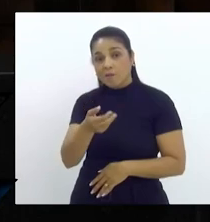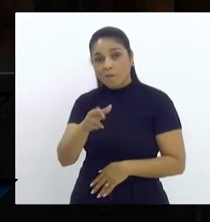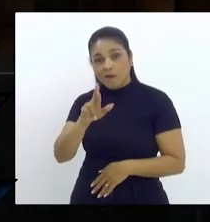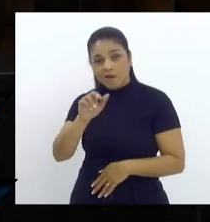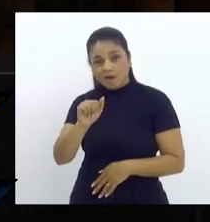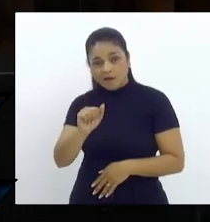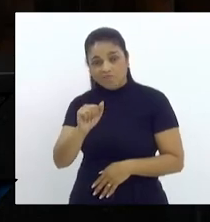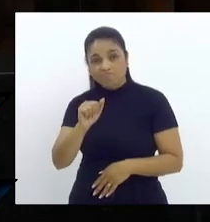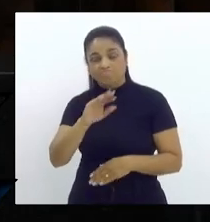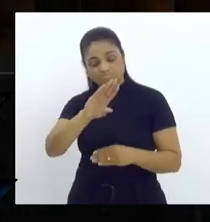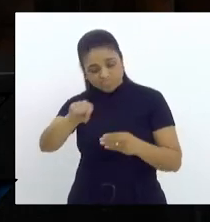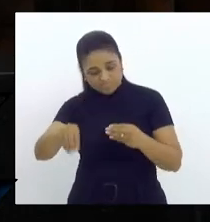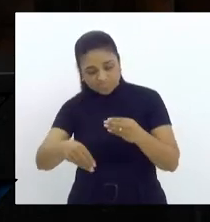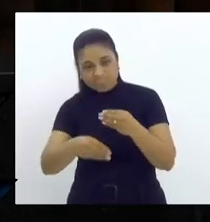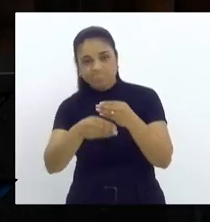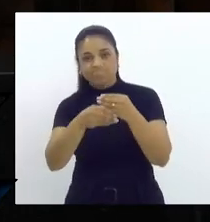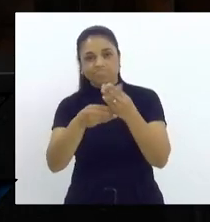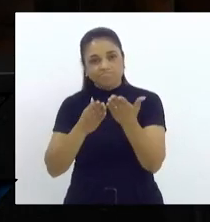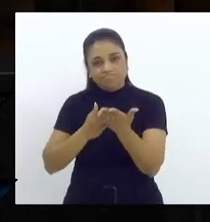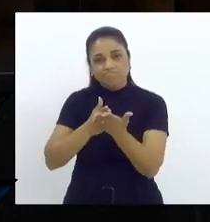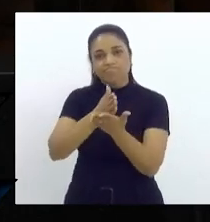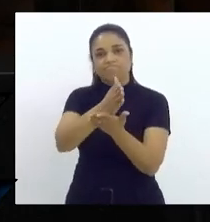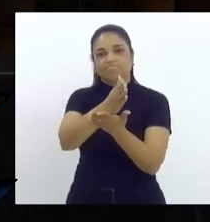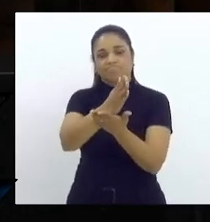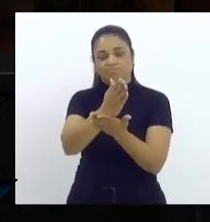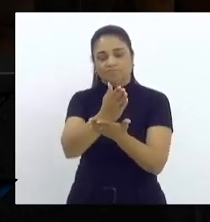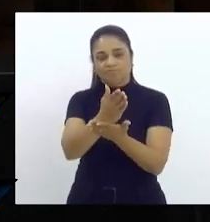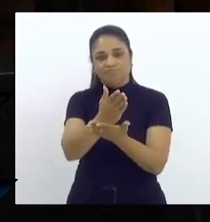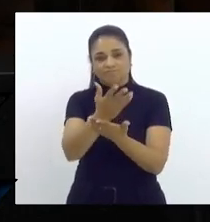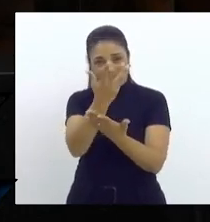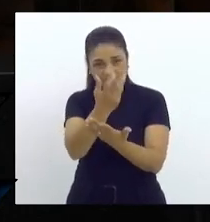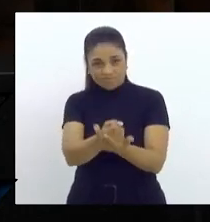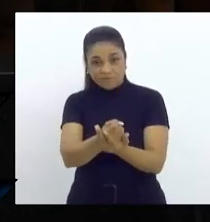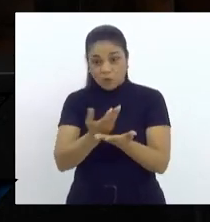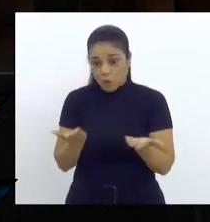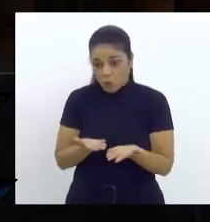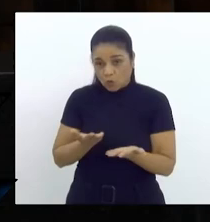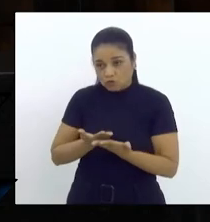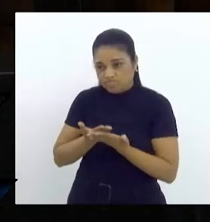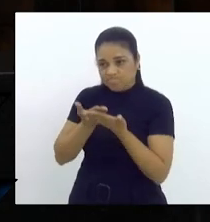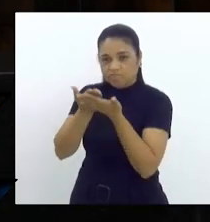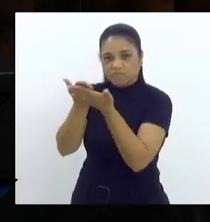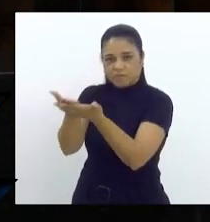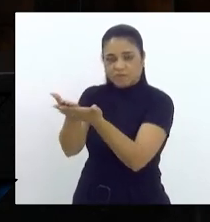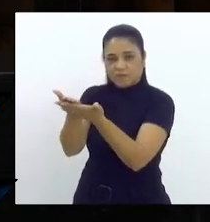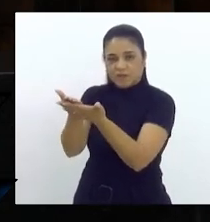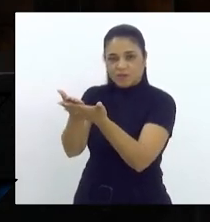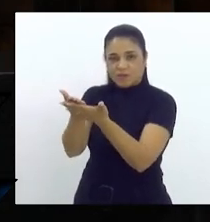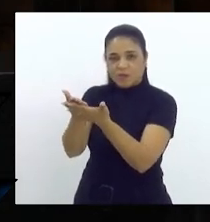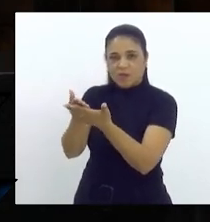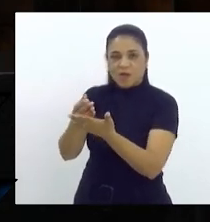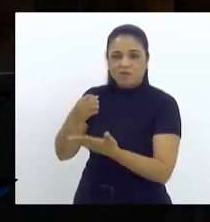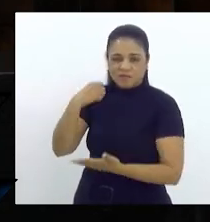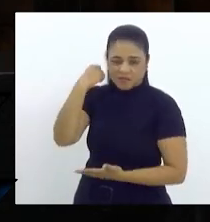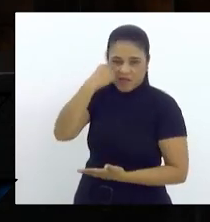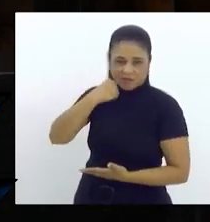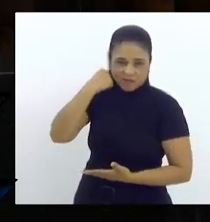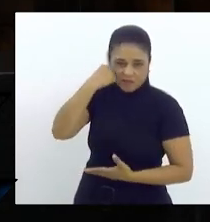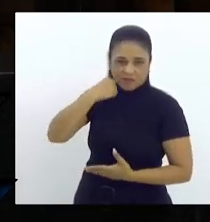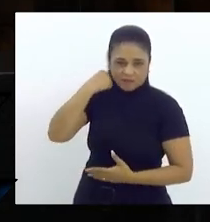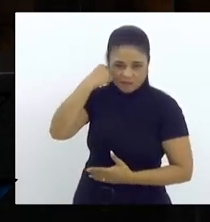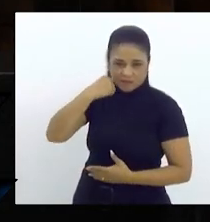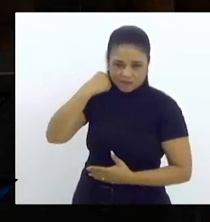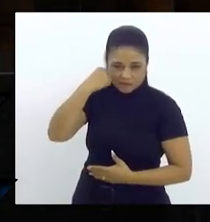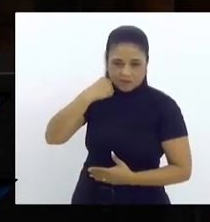substitutivo que será encaminhado hoje ao Senado Federal para passar